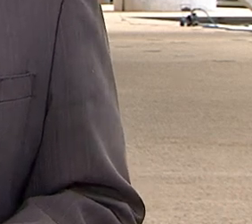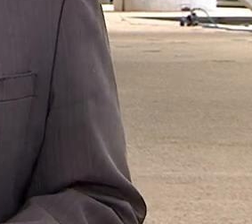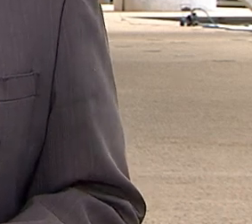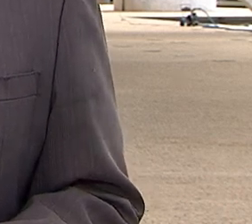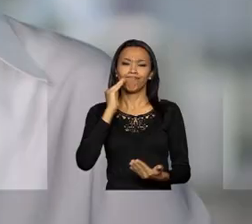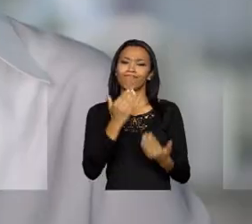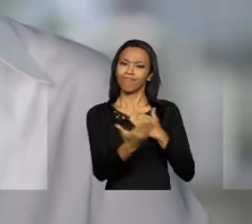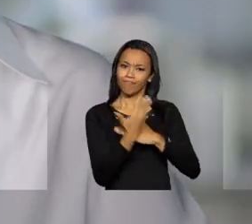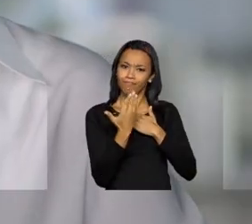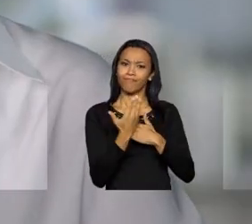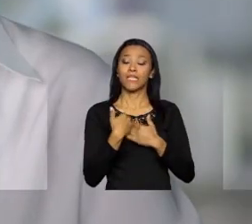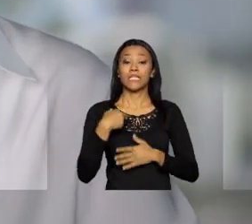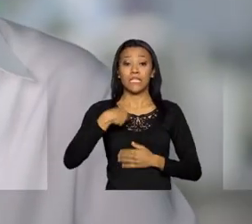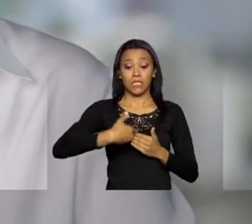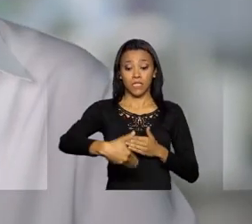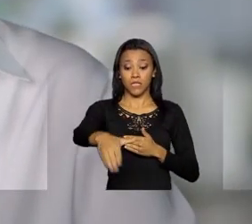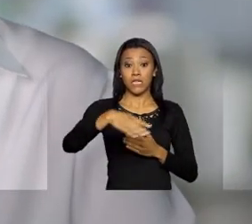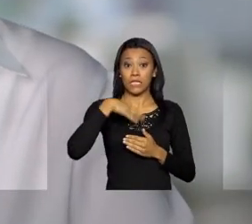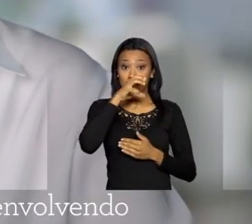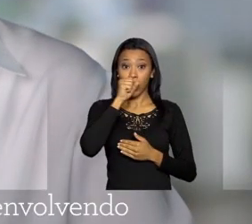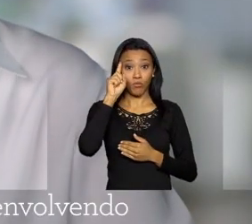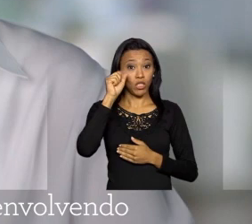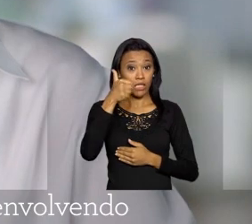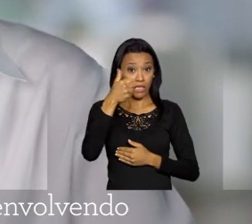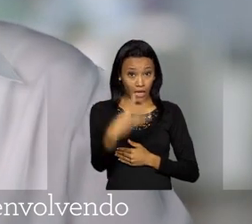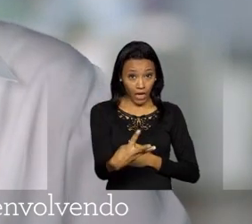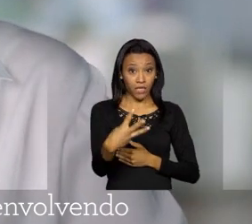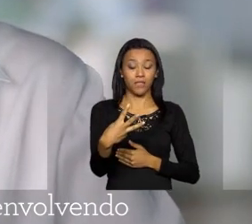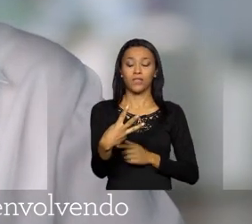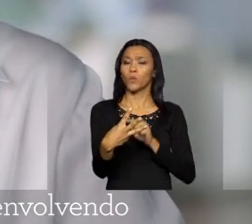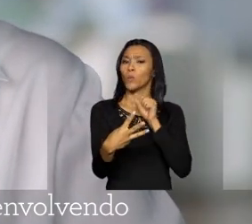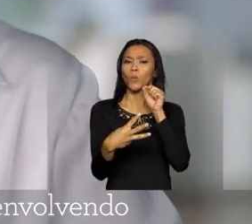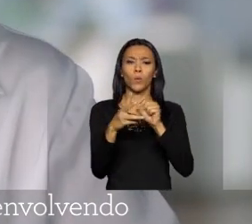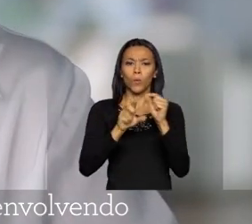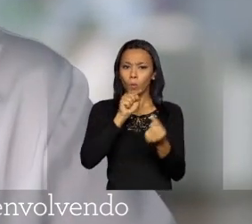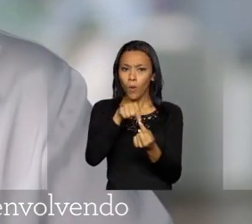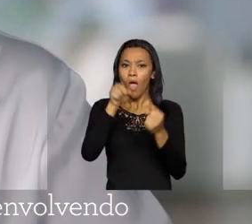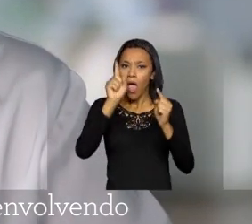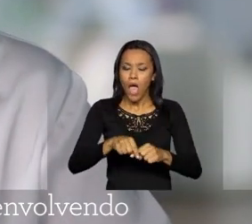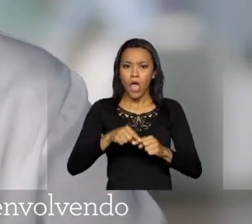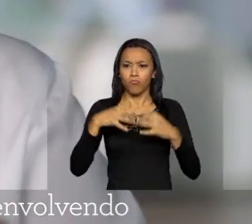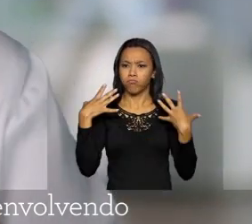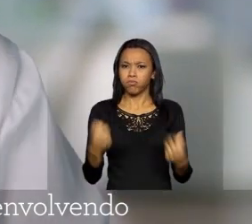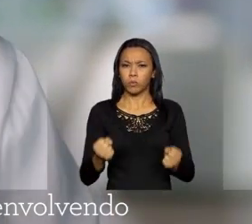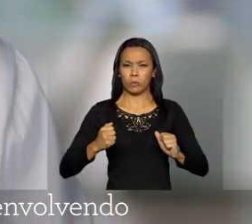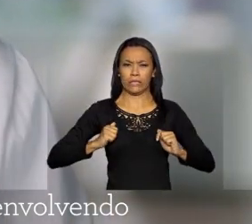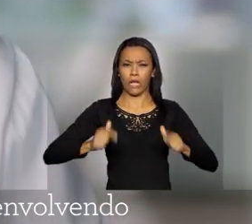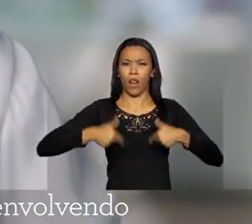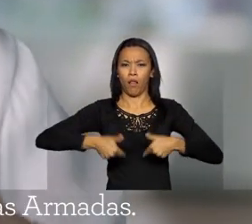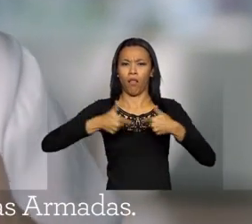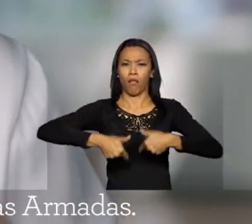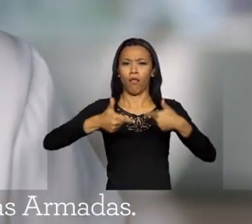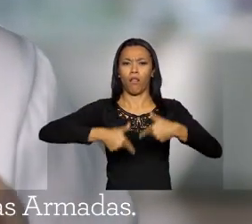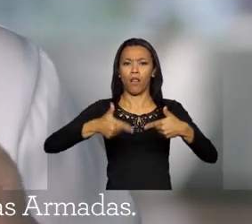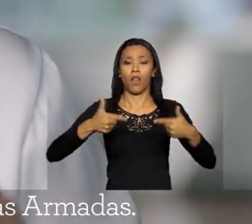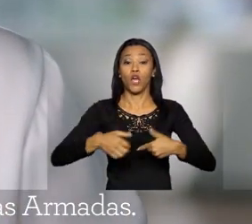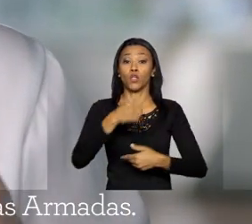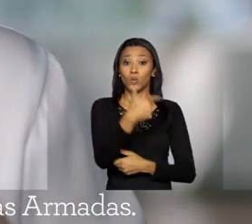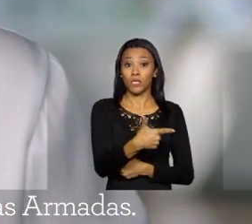mosquito sábado dia 13 deflagrar uma mega operação envolvendo